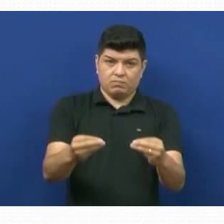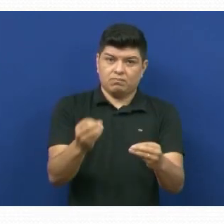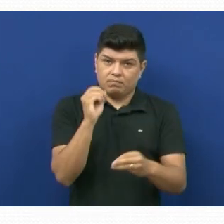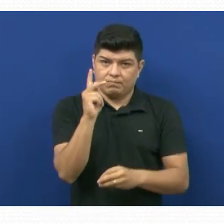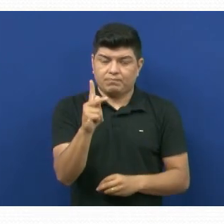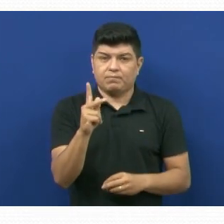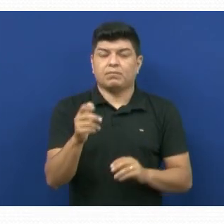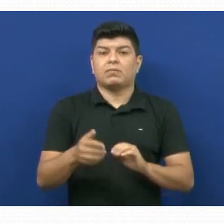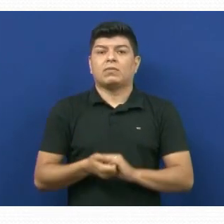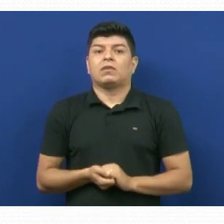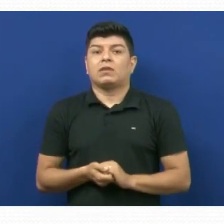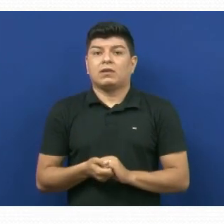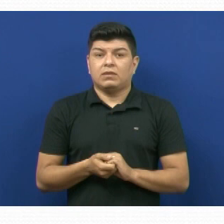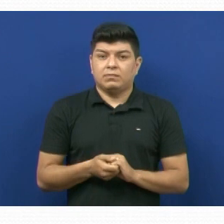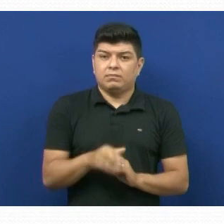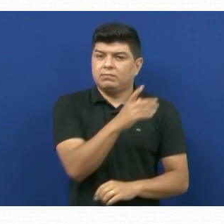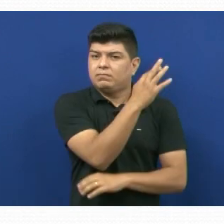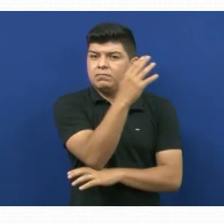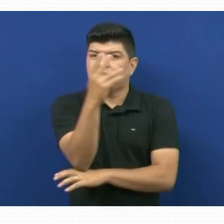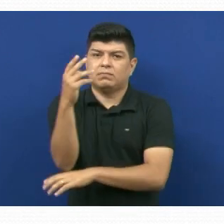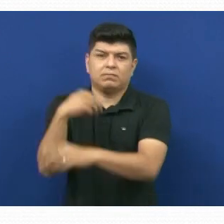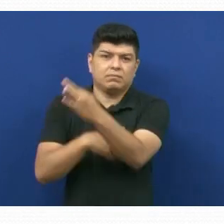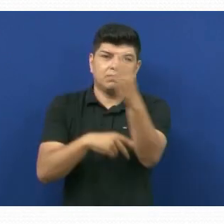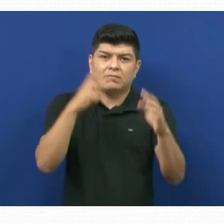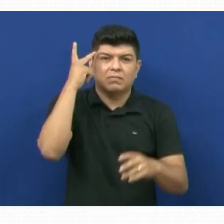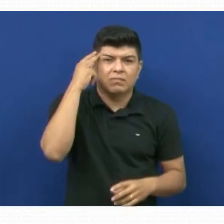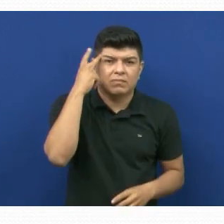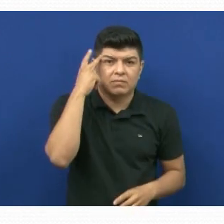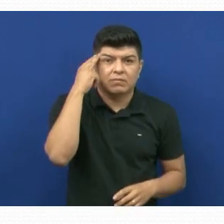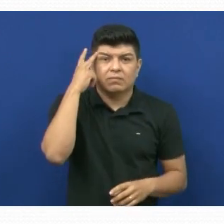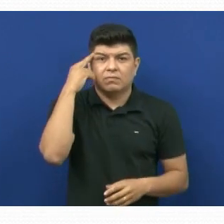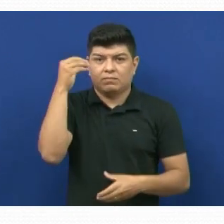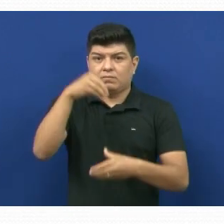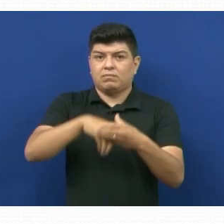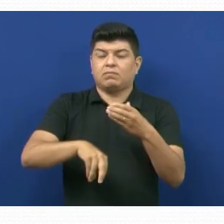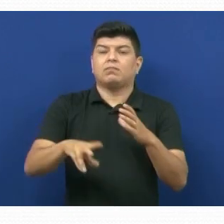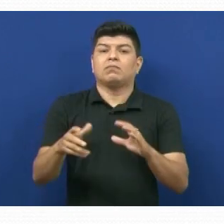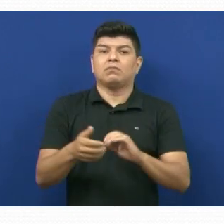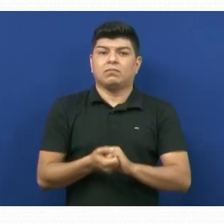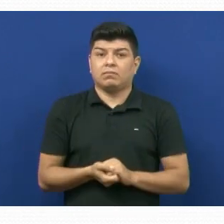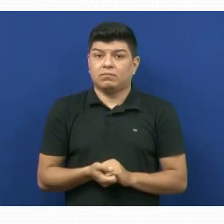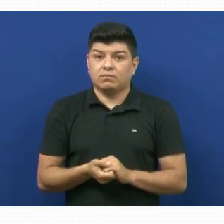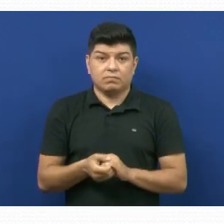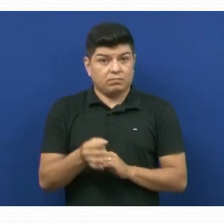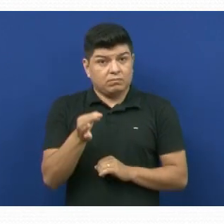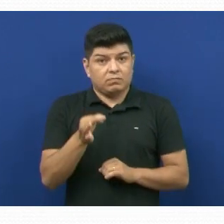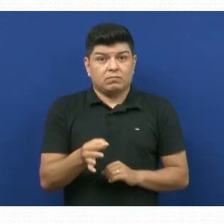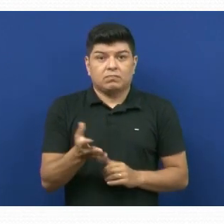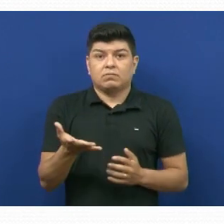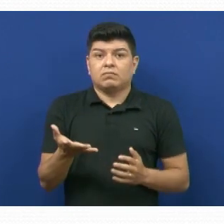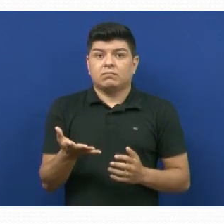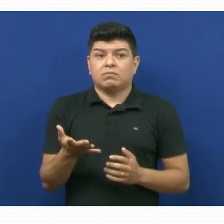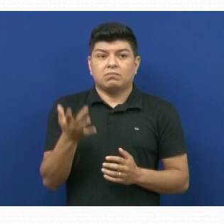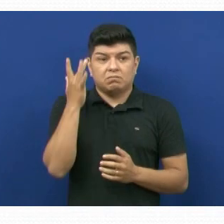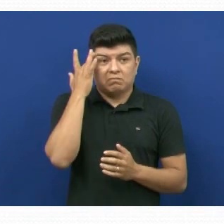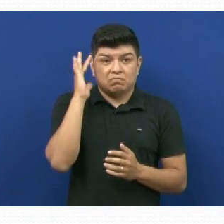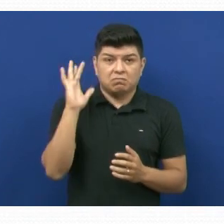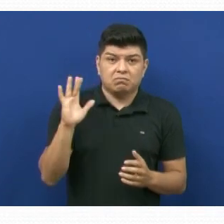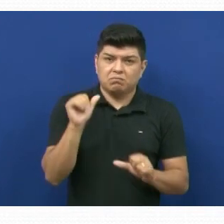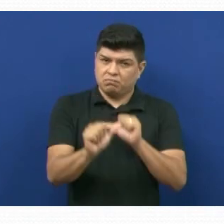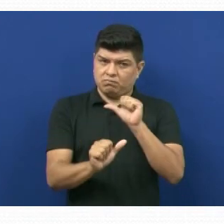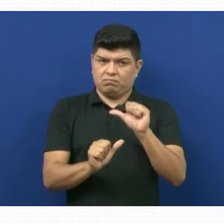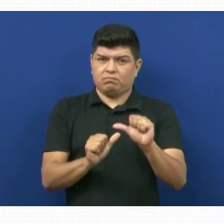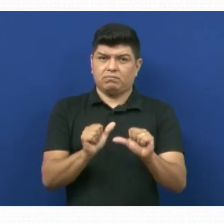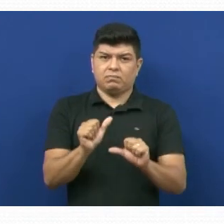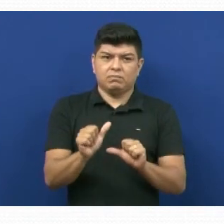tá ok? Então esses são os elementos naturais que compõem a natureza. Óbvio, eles não são